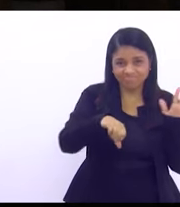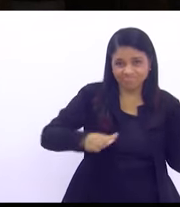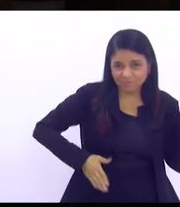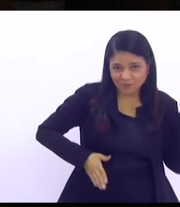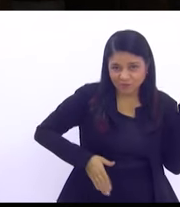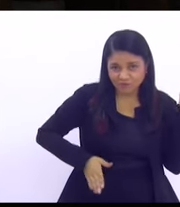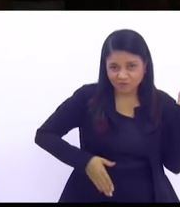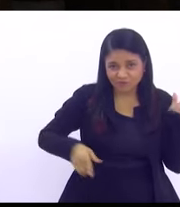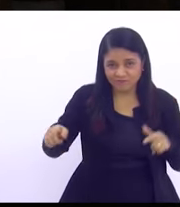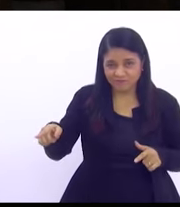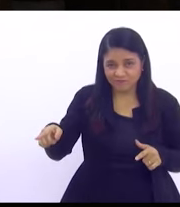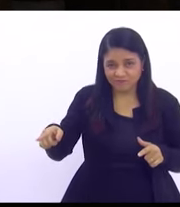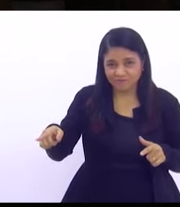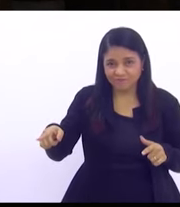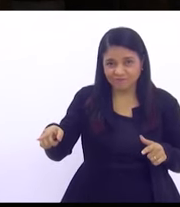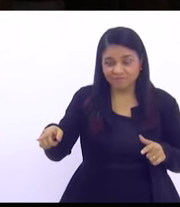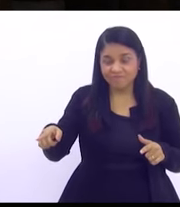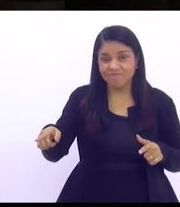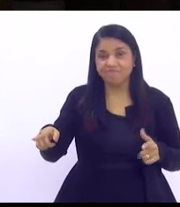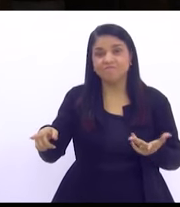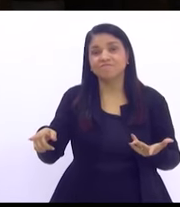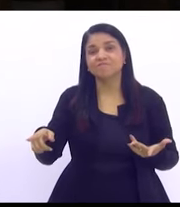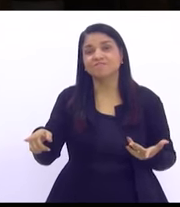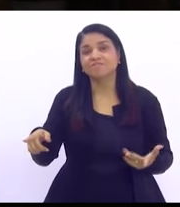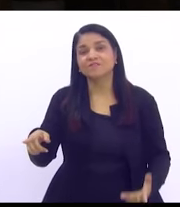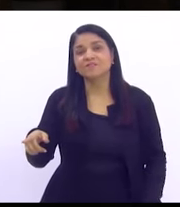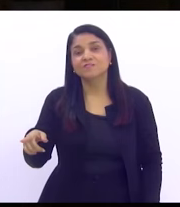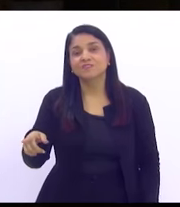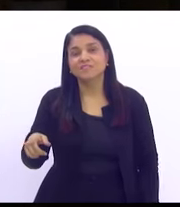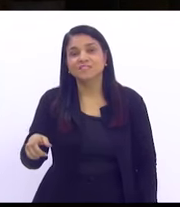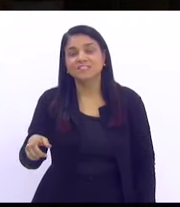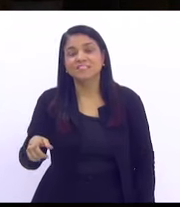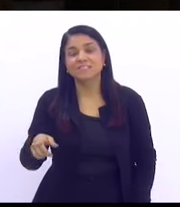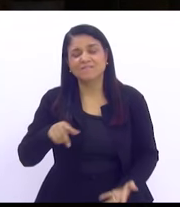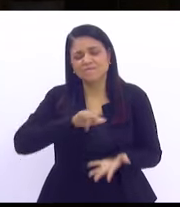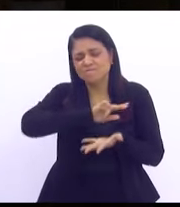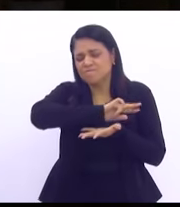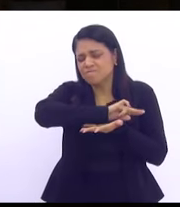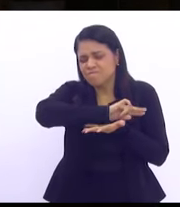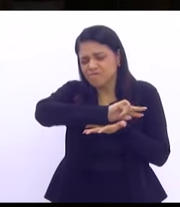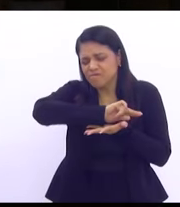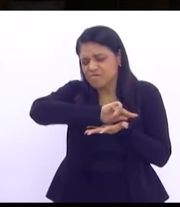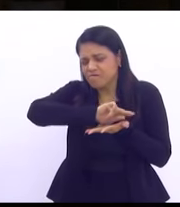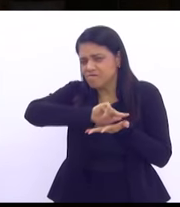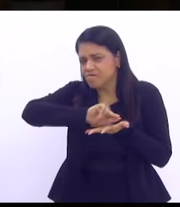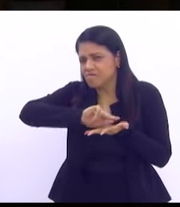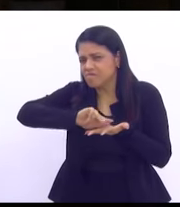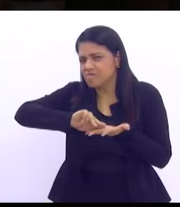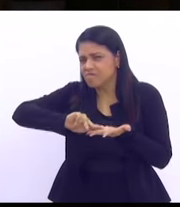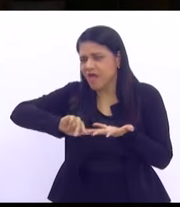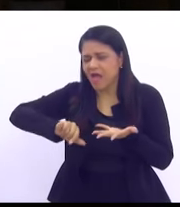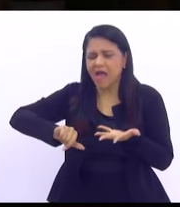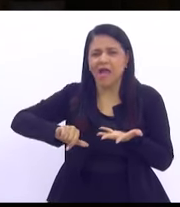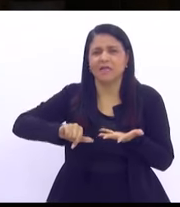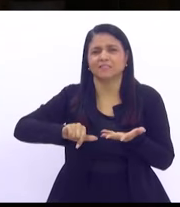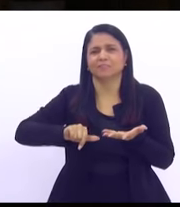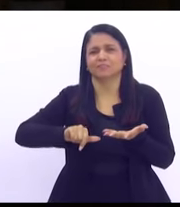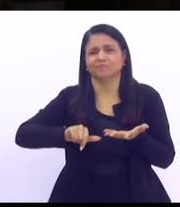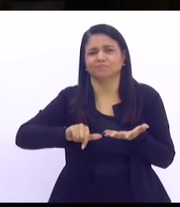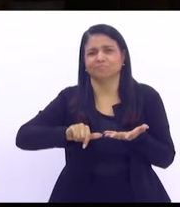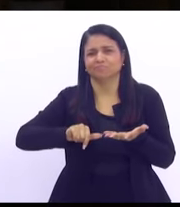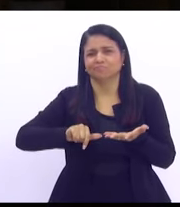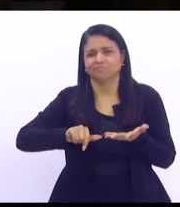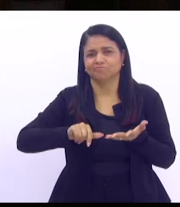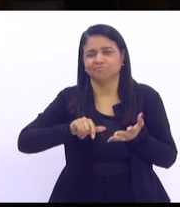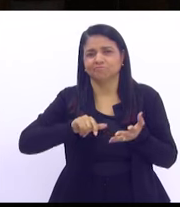somados, que isso aí está divergindo muito, tinham dezenas de passagens pela polícia e foram soltos